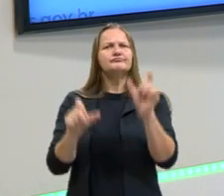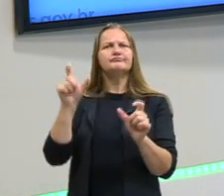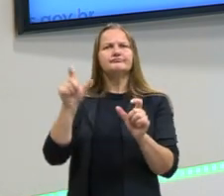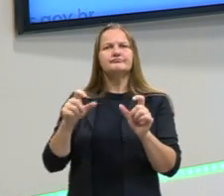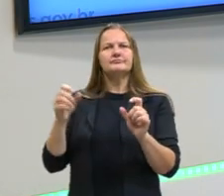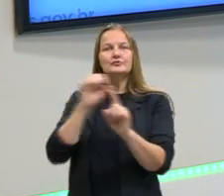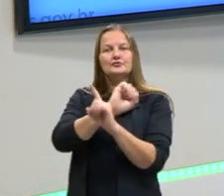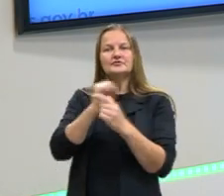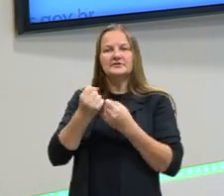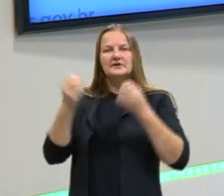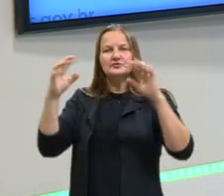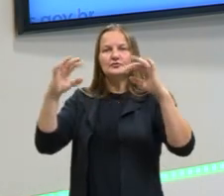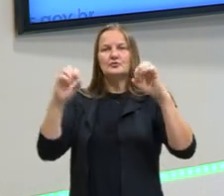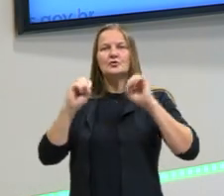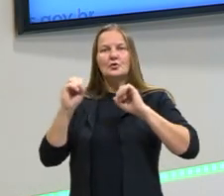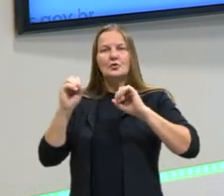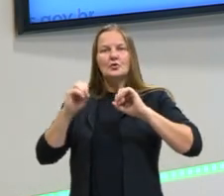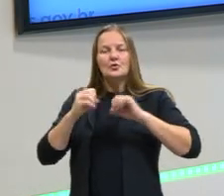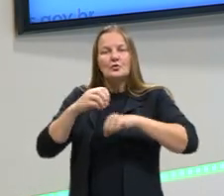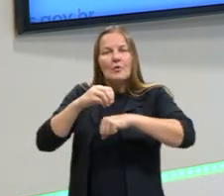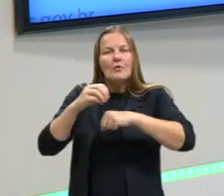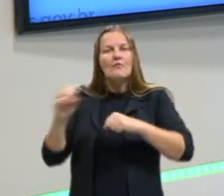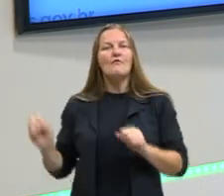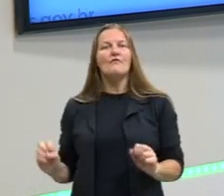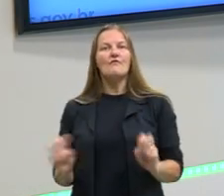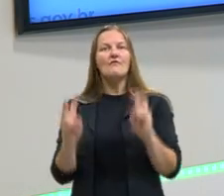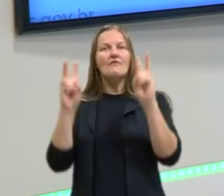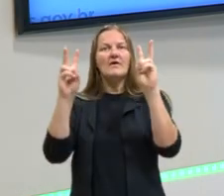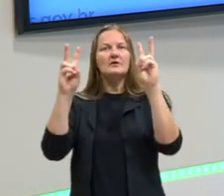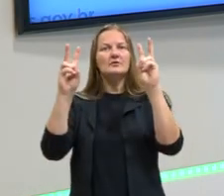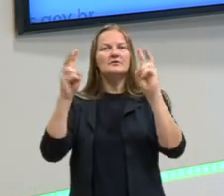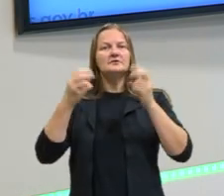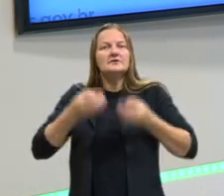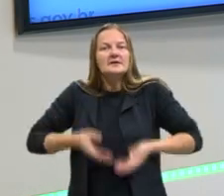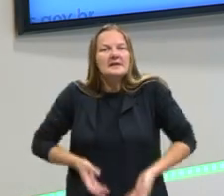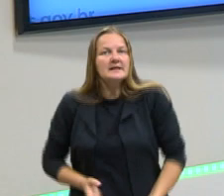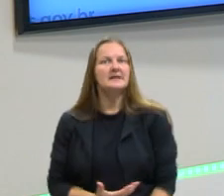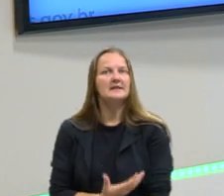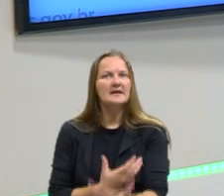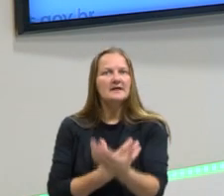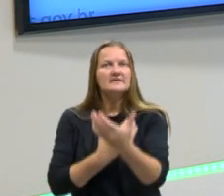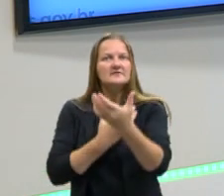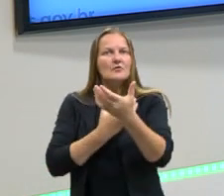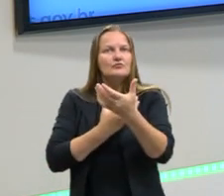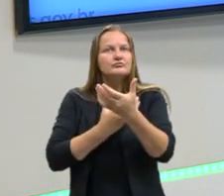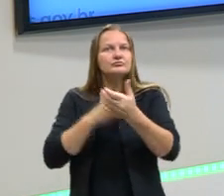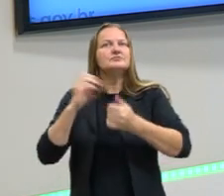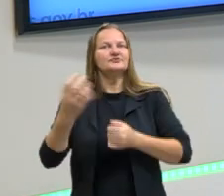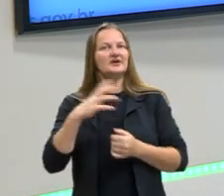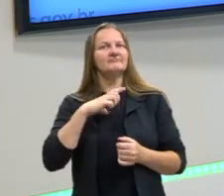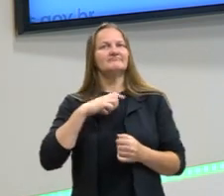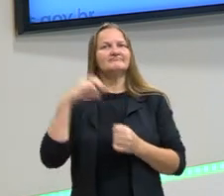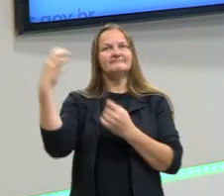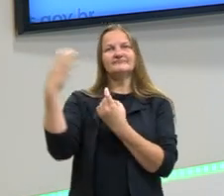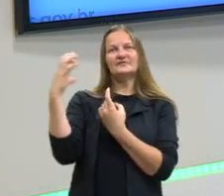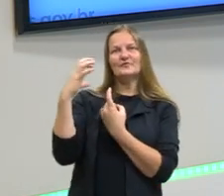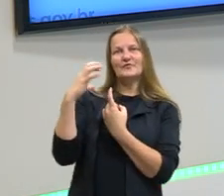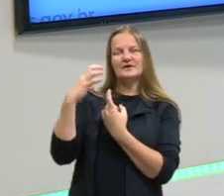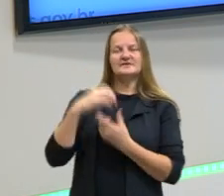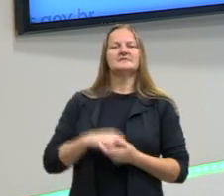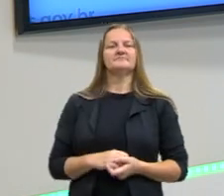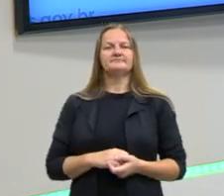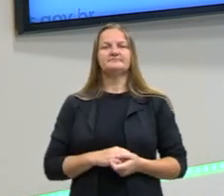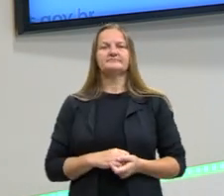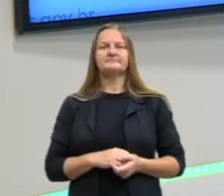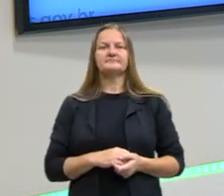certa forma se adaptar a esses valores que ainda estão ao nascer né é muitos você questionário estão